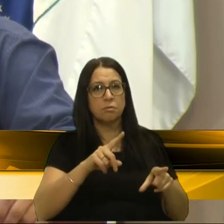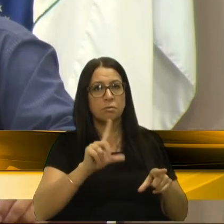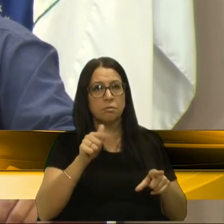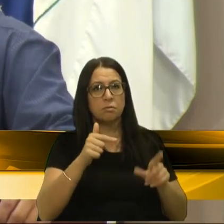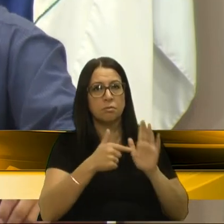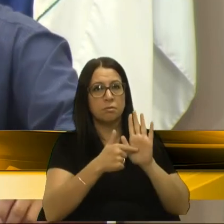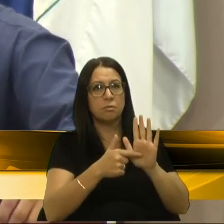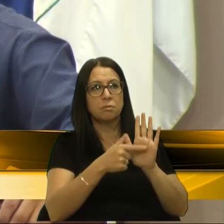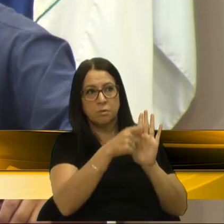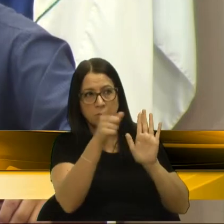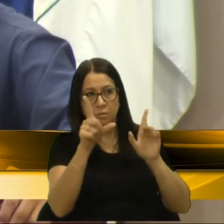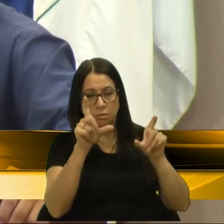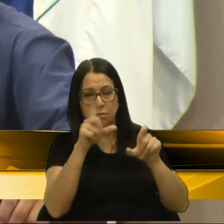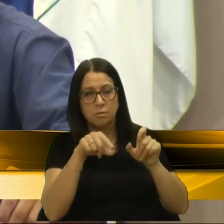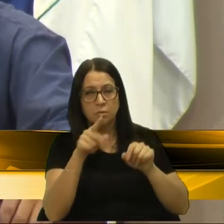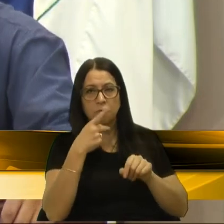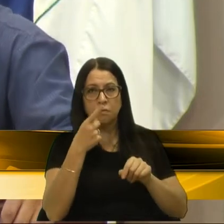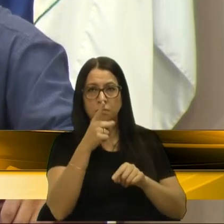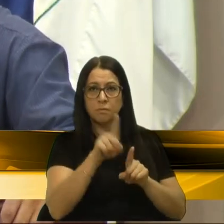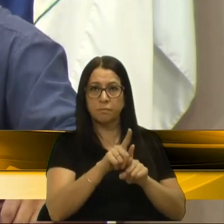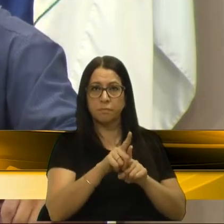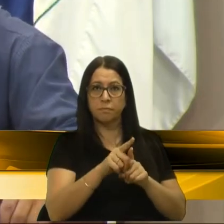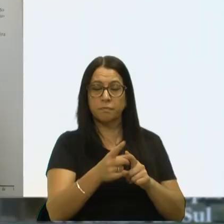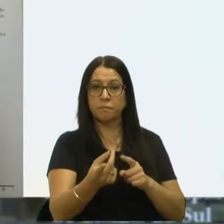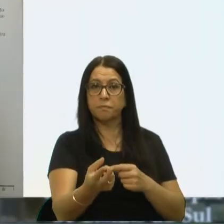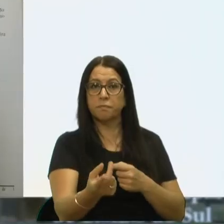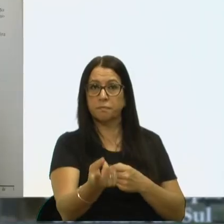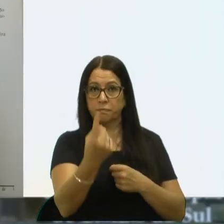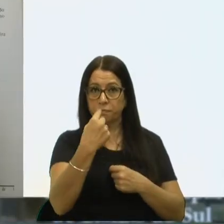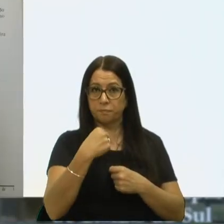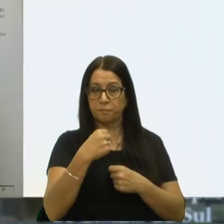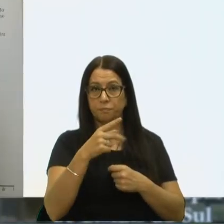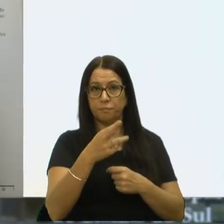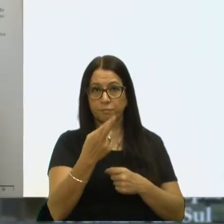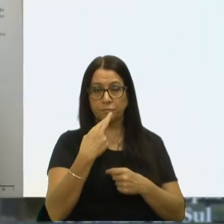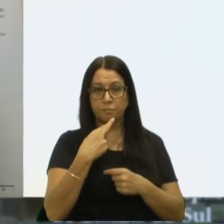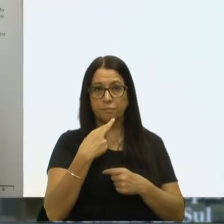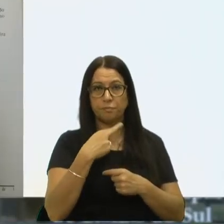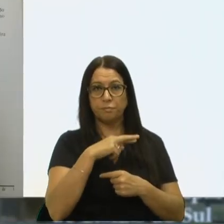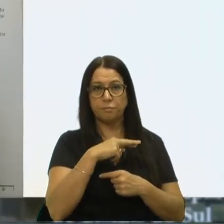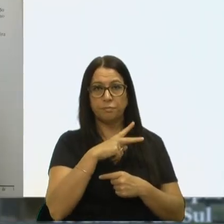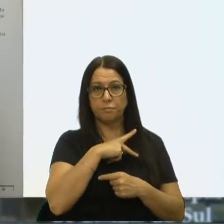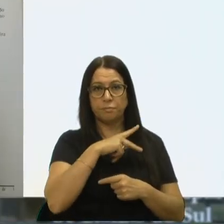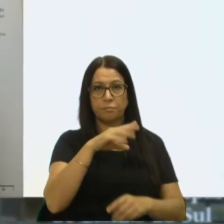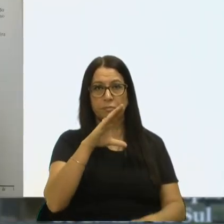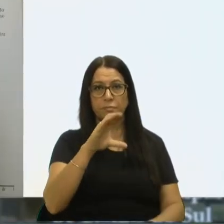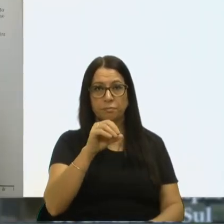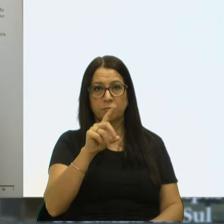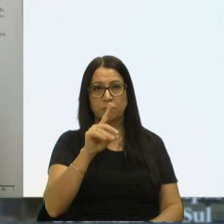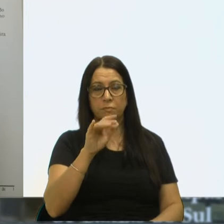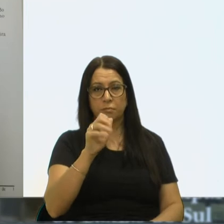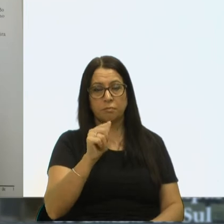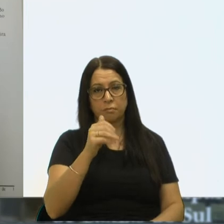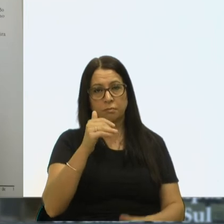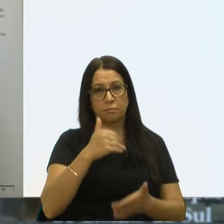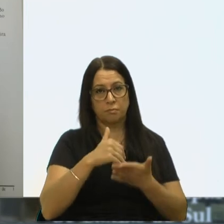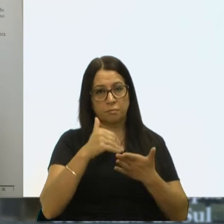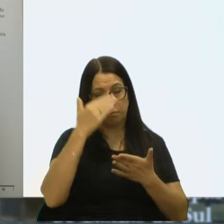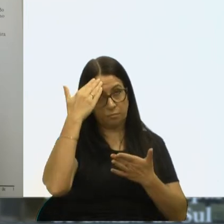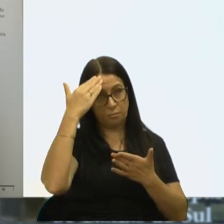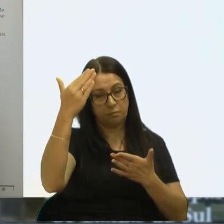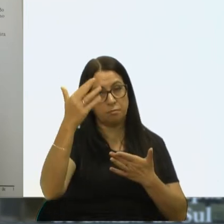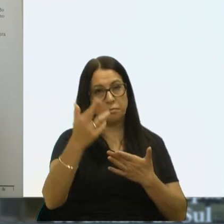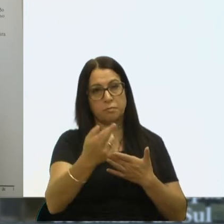as fotos. Quero dizer também que recebi o retorno do secretário, do presidente da Codeca, o qual eu agradeço o